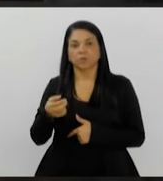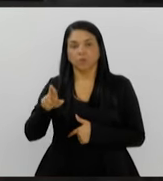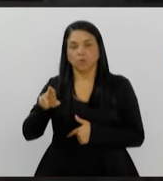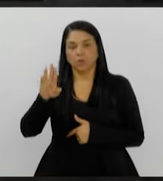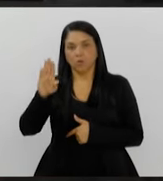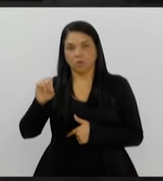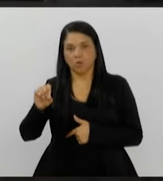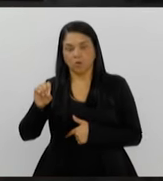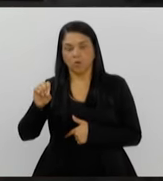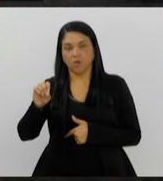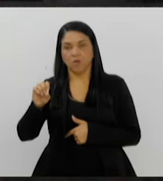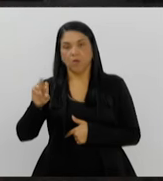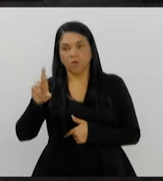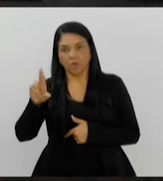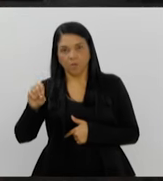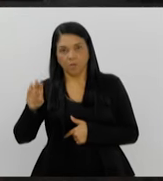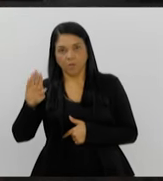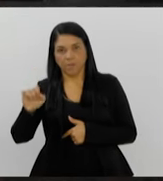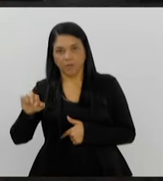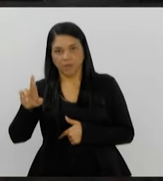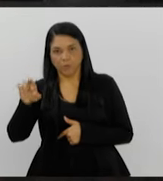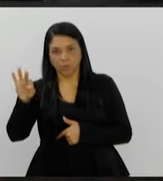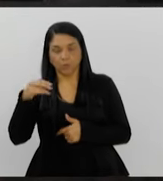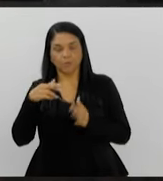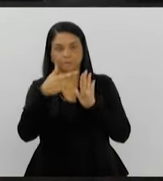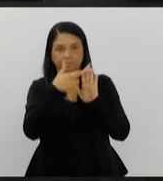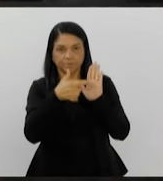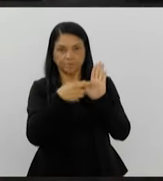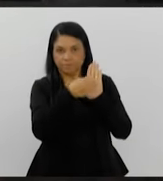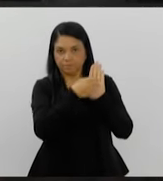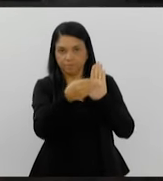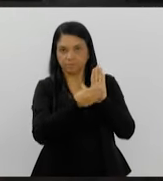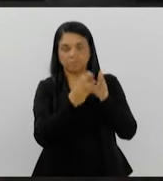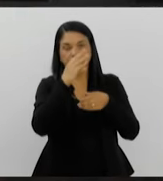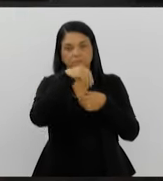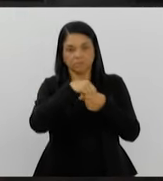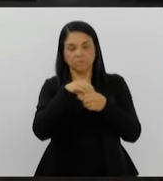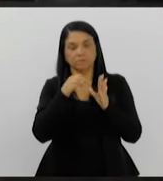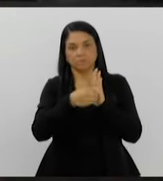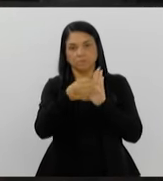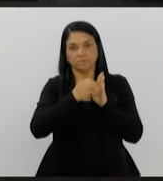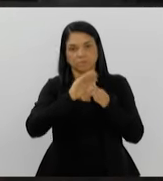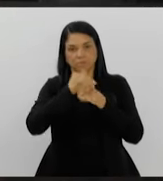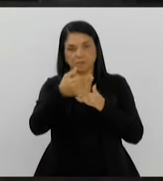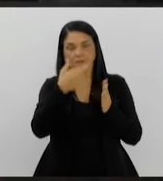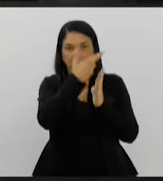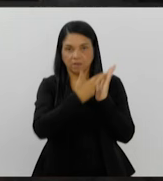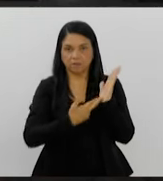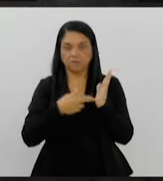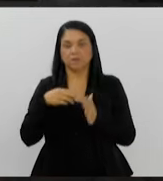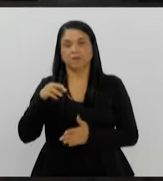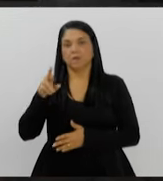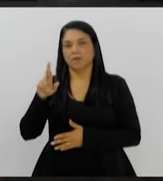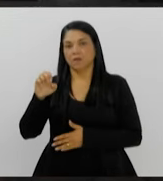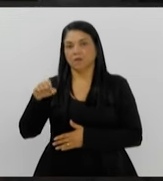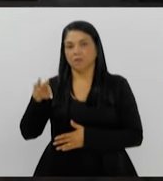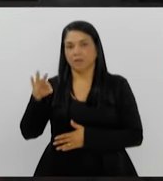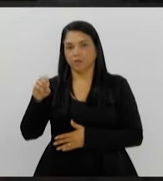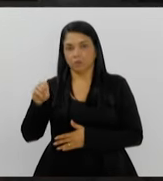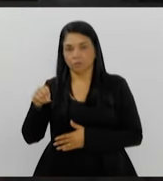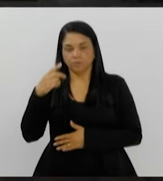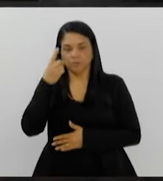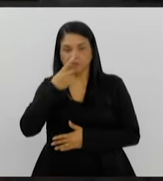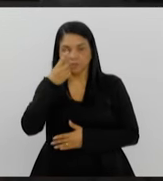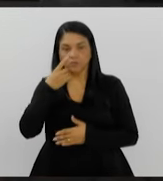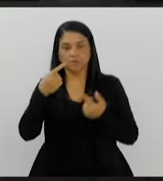da Silva parecer da comissão de normas internas e proposições externas favorável relatoria do Deputado Renato Miranda em